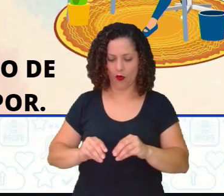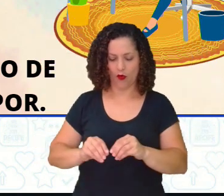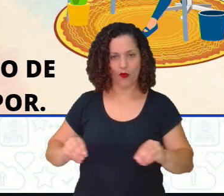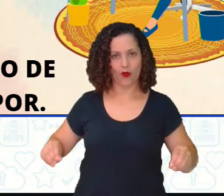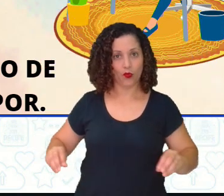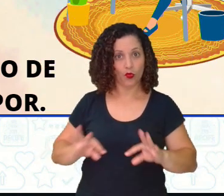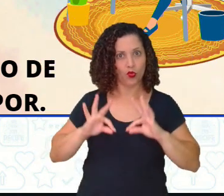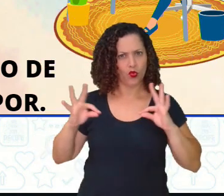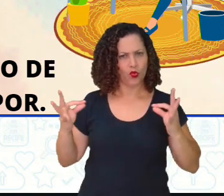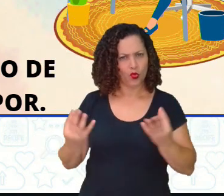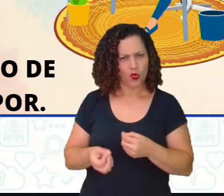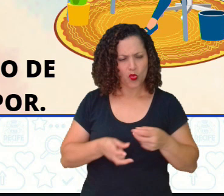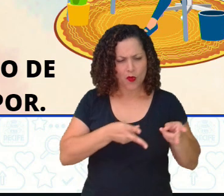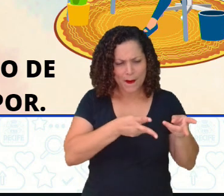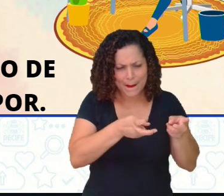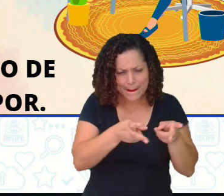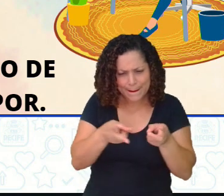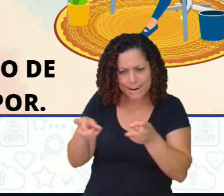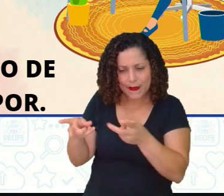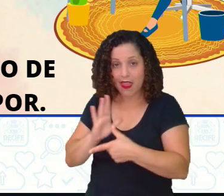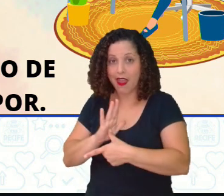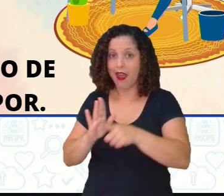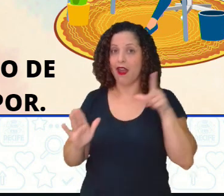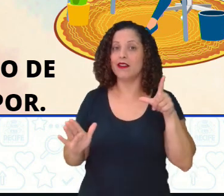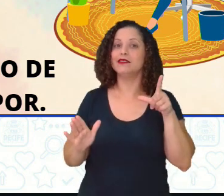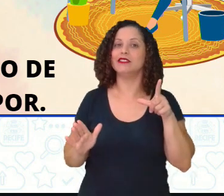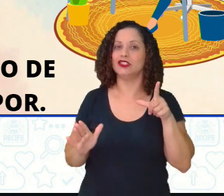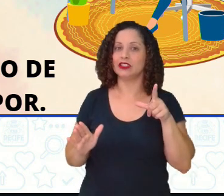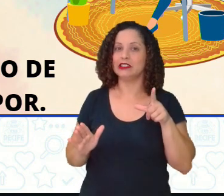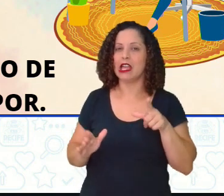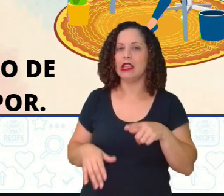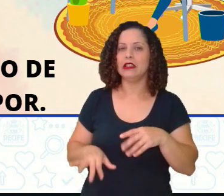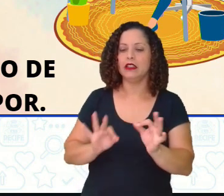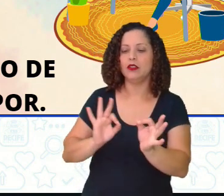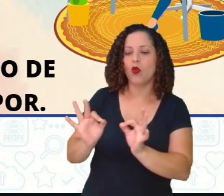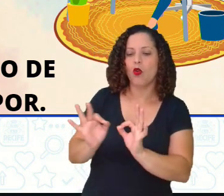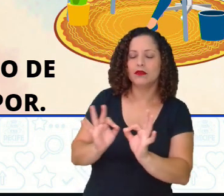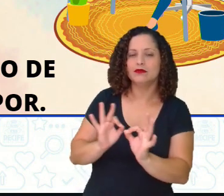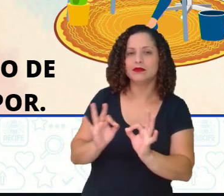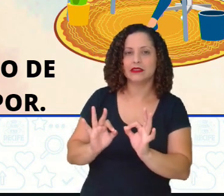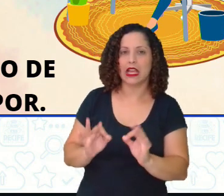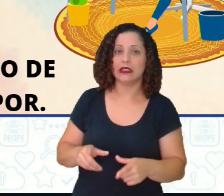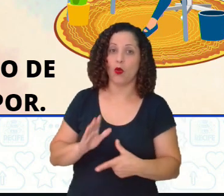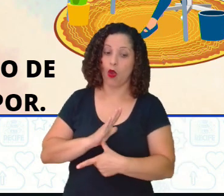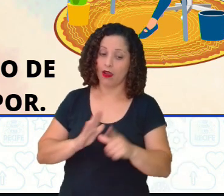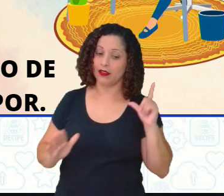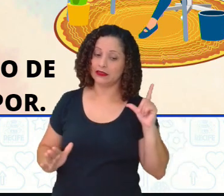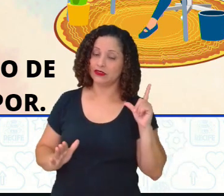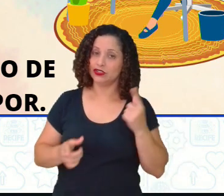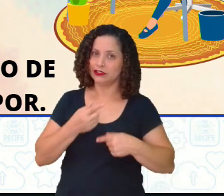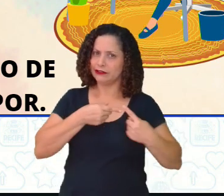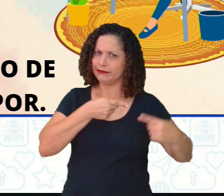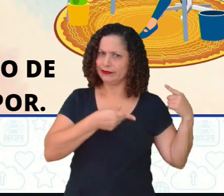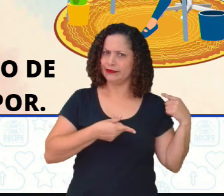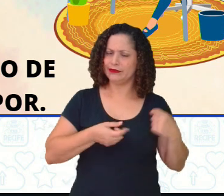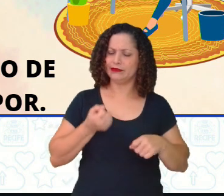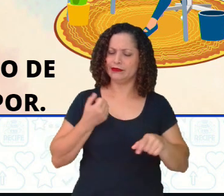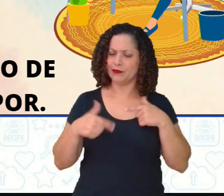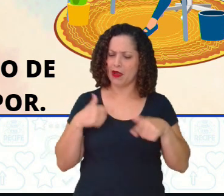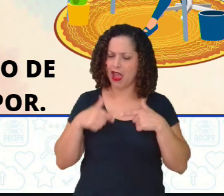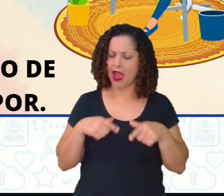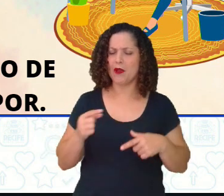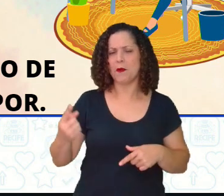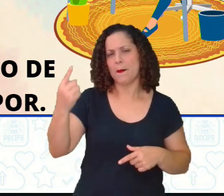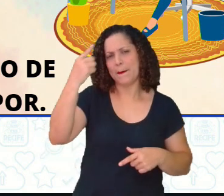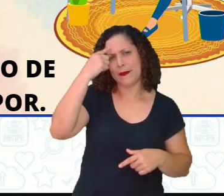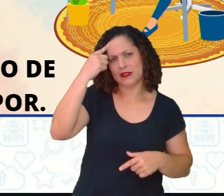de escolher o que vai trazer para compor. Então, o paisagista, ele tem todo um trabalho, veja, ele tem até que saber